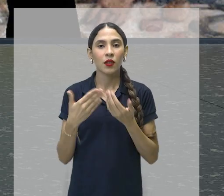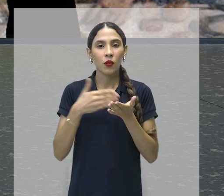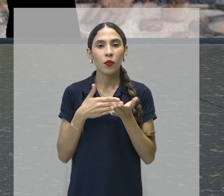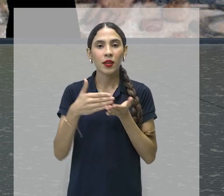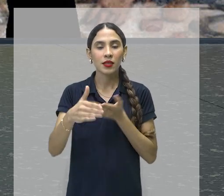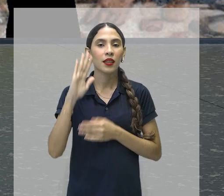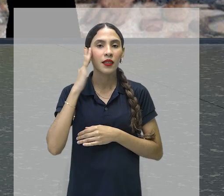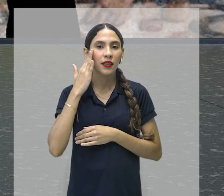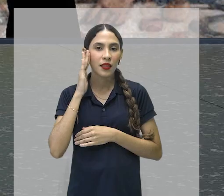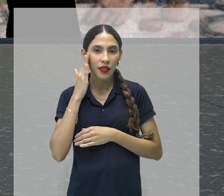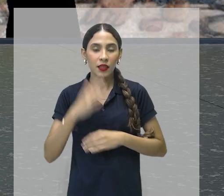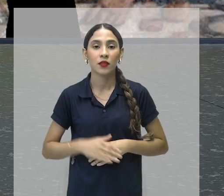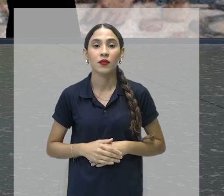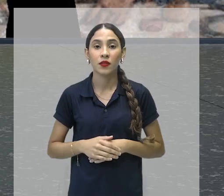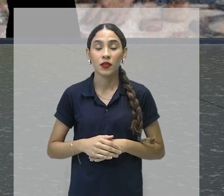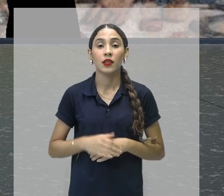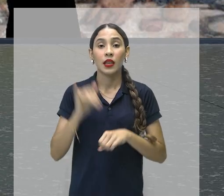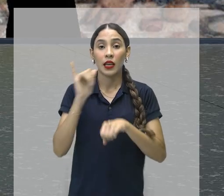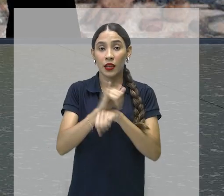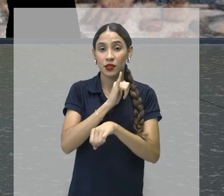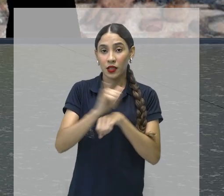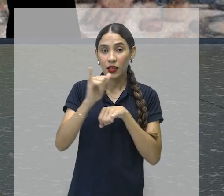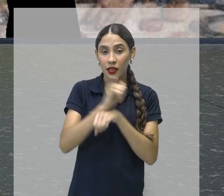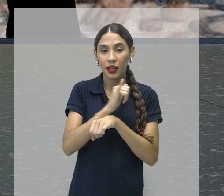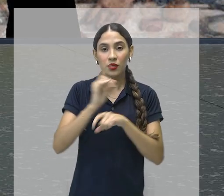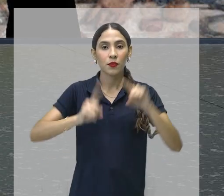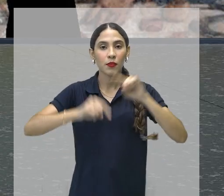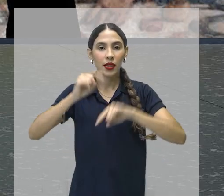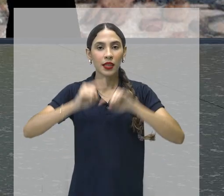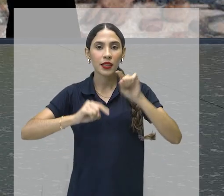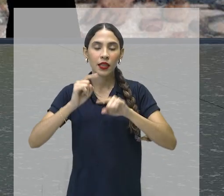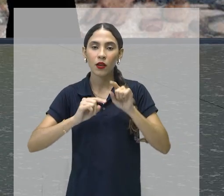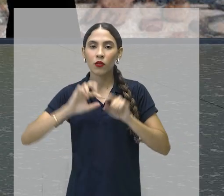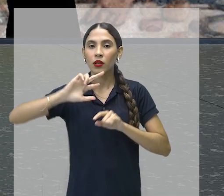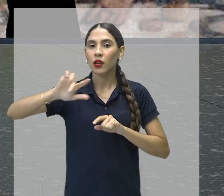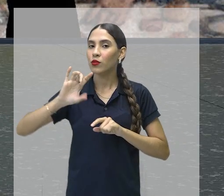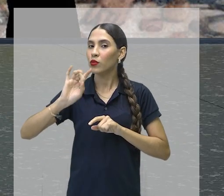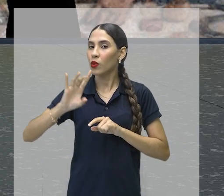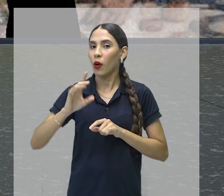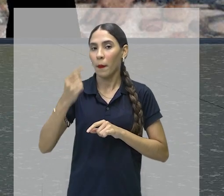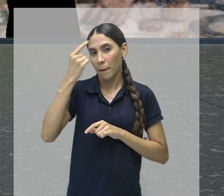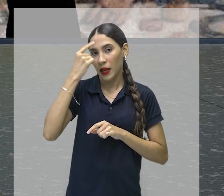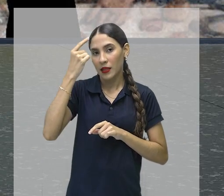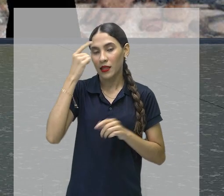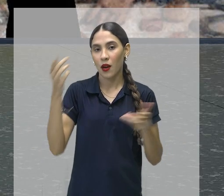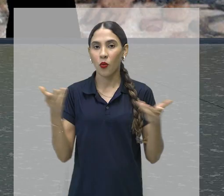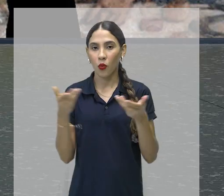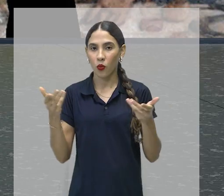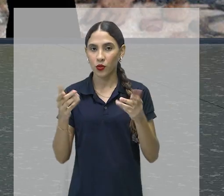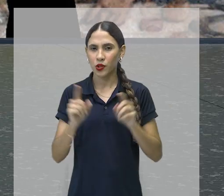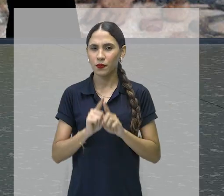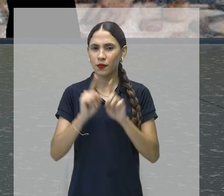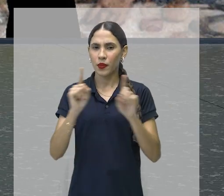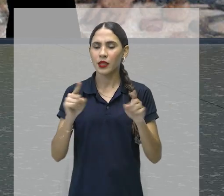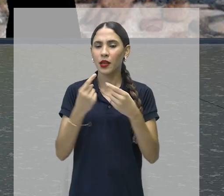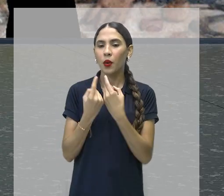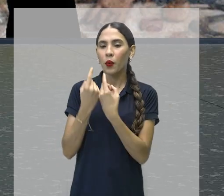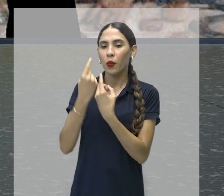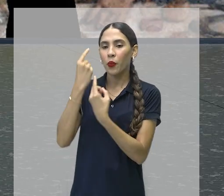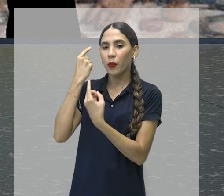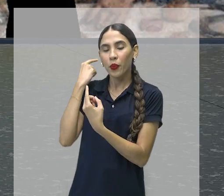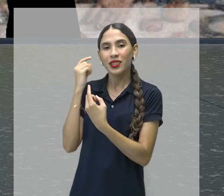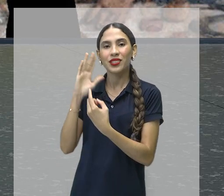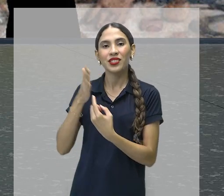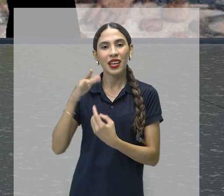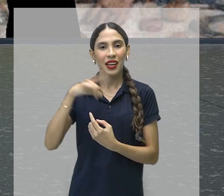entendendo que quando falamos de ferramentas, não vamos pensar apenas na atualidade. Antes, já